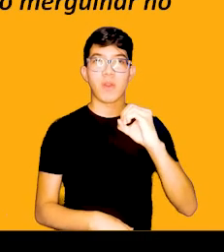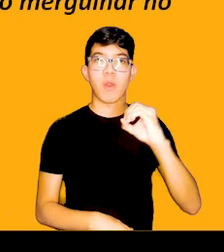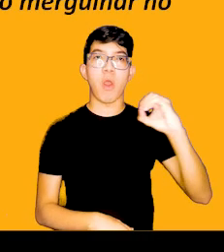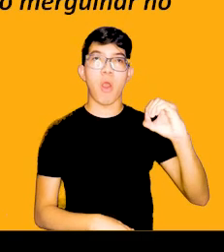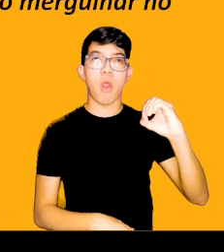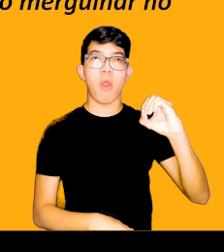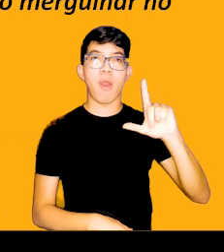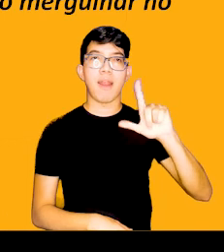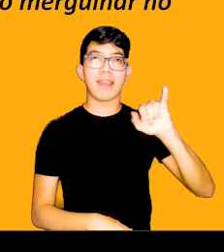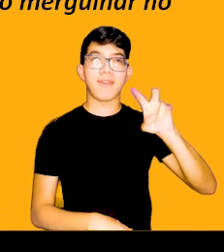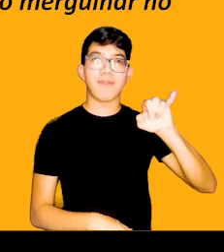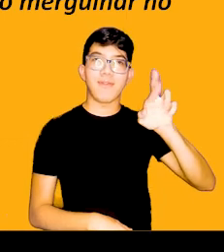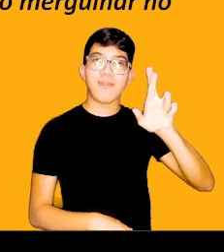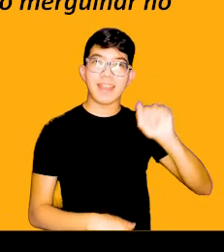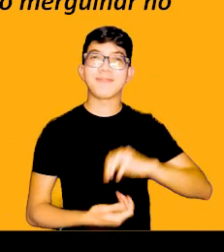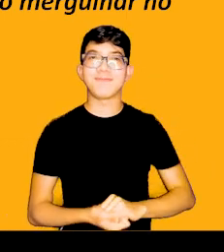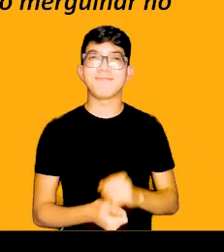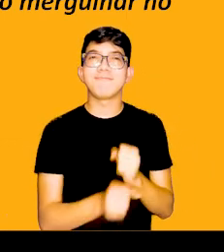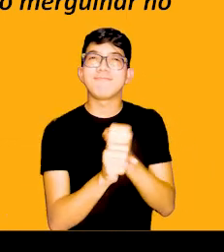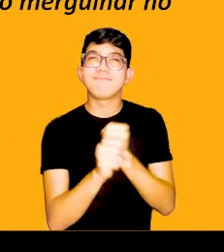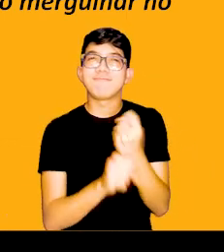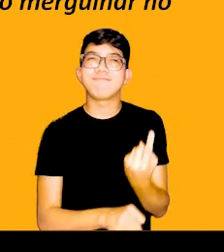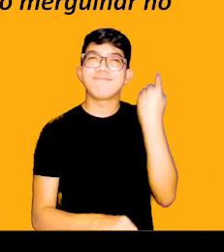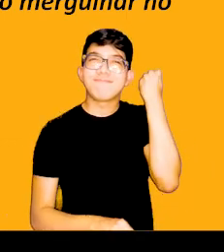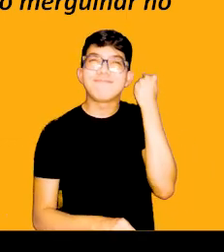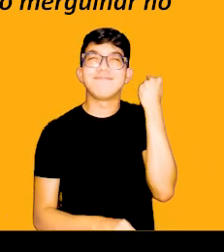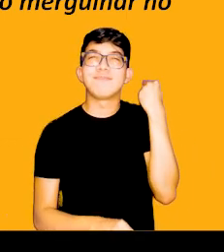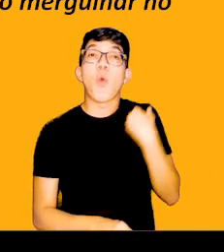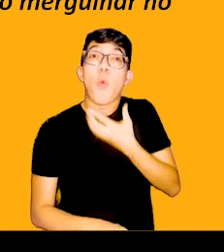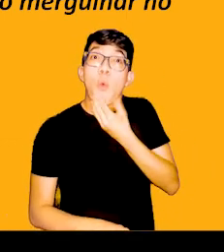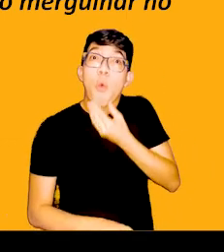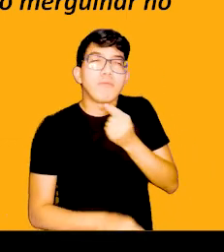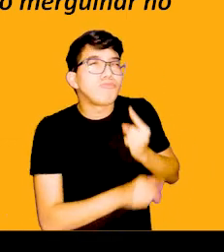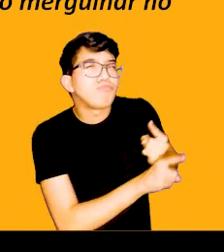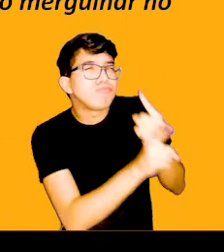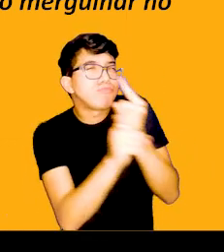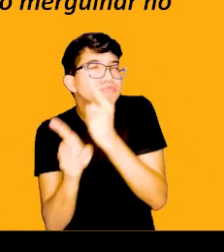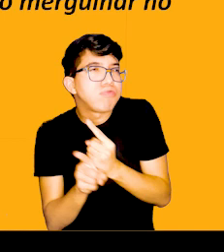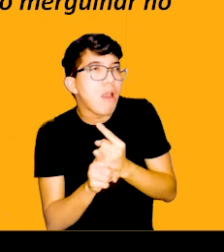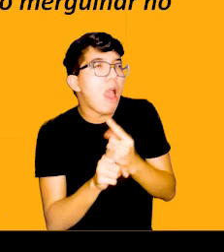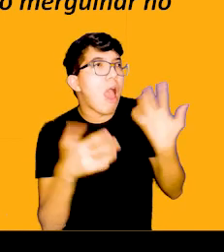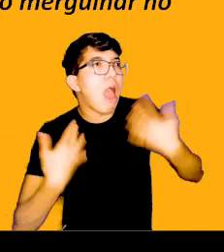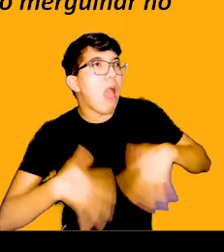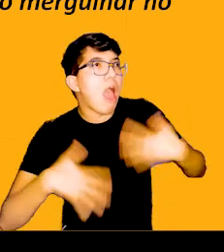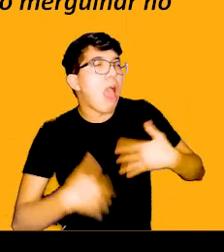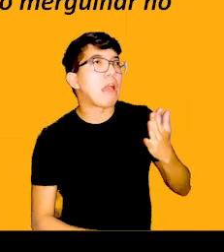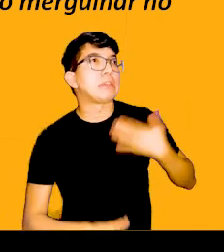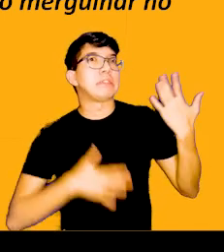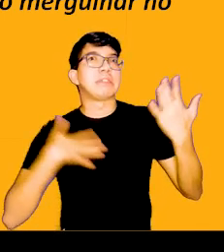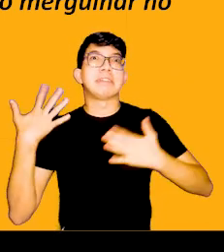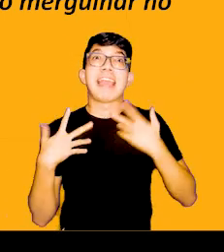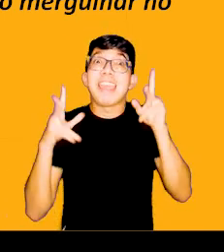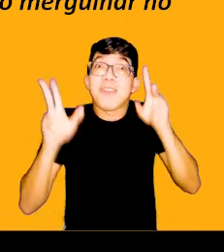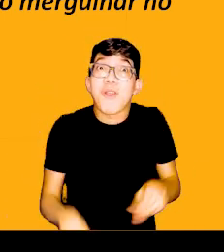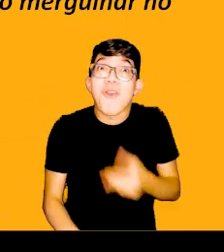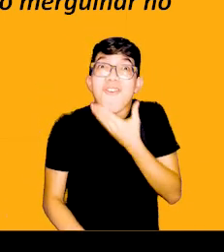Celso Oliveira tem observado Fortaleza com o mesmo espanto de um menino que vê pela primeira vez o mar. Fazer